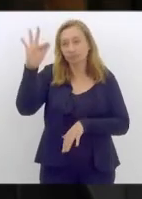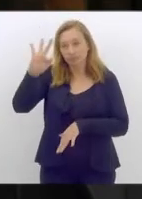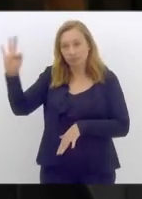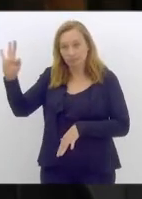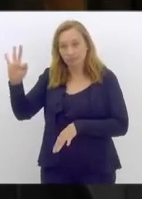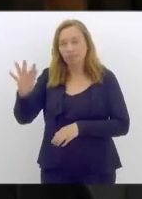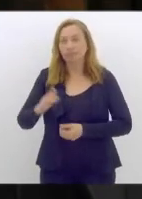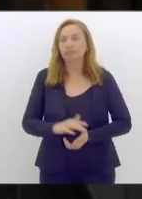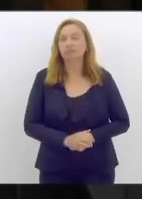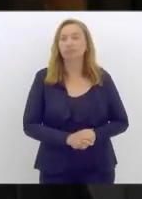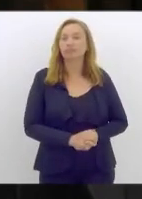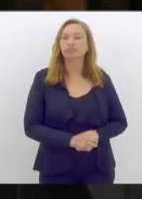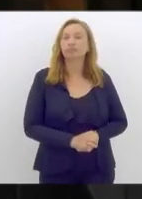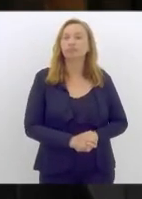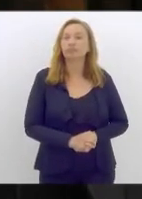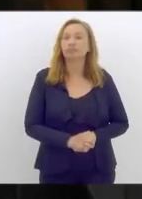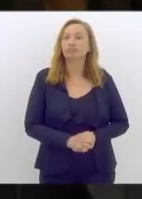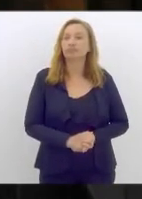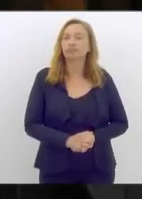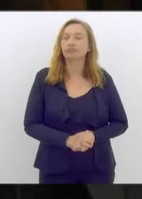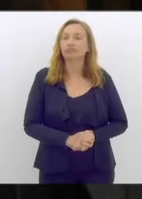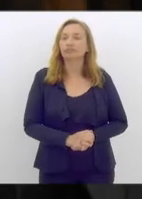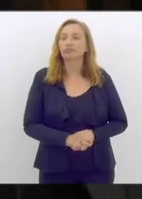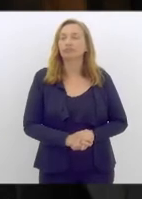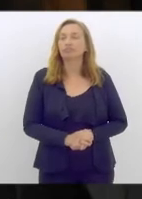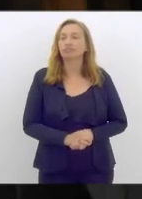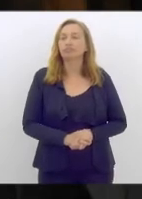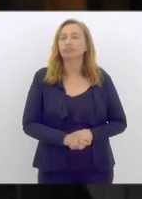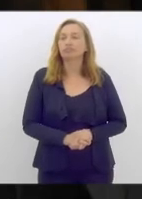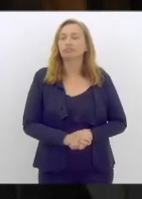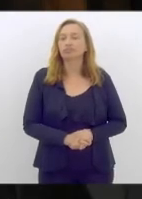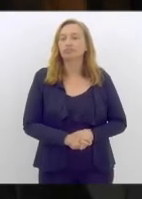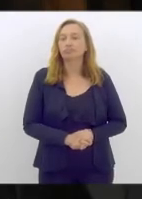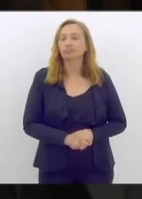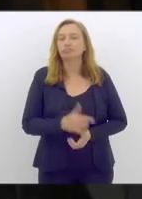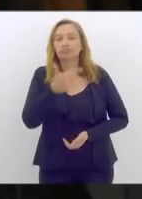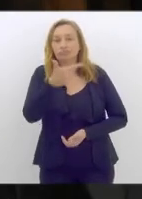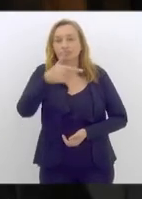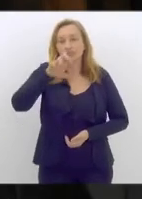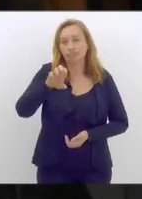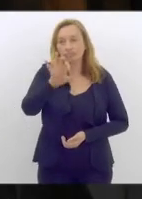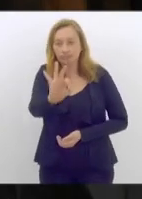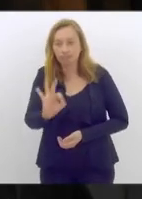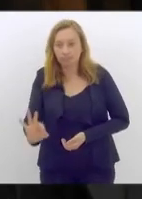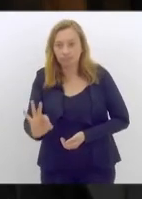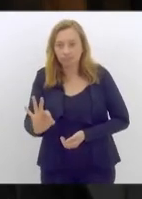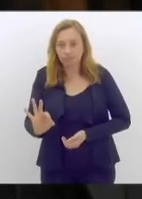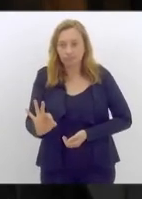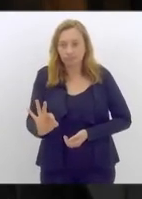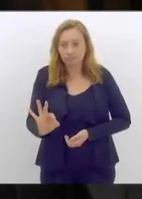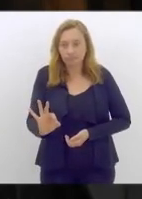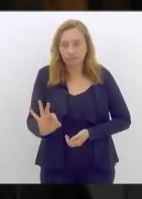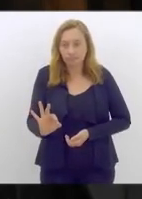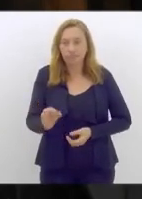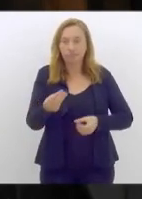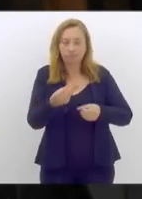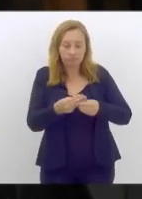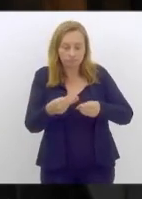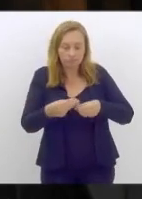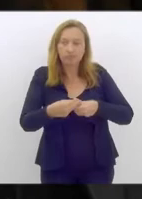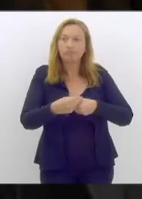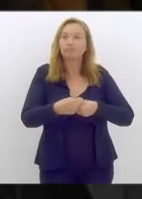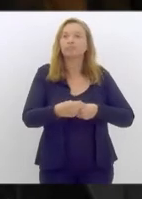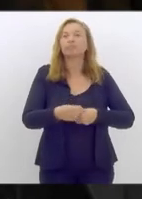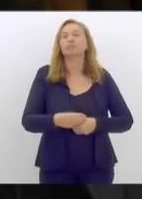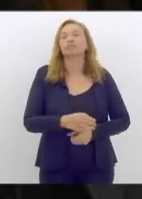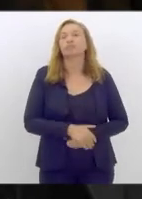no sentido da quarta parte de 25% dos Municípios